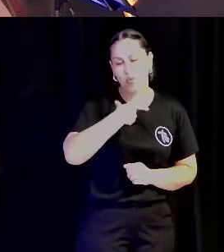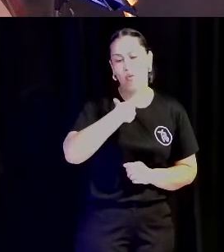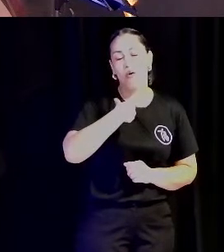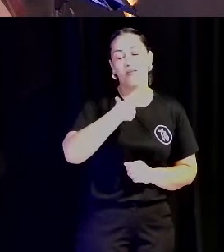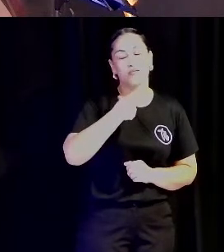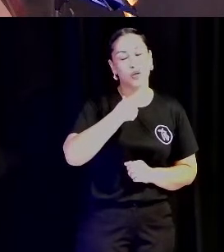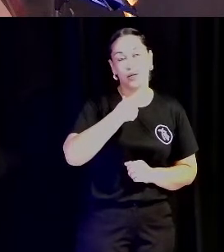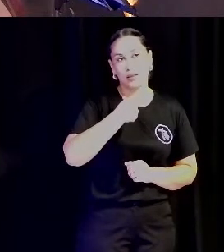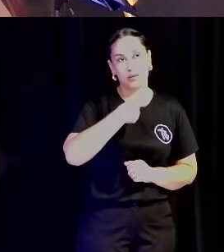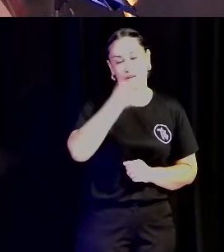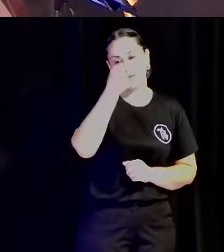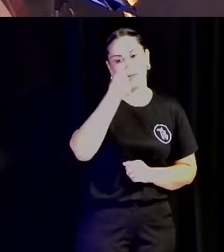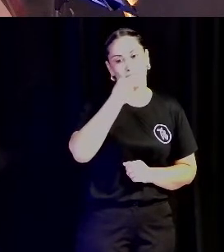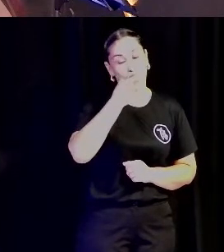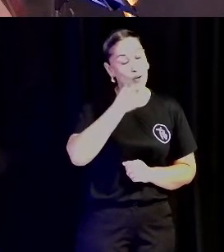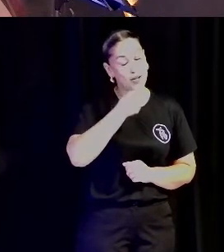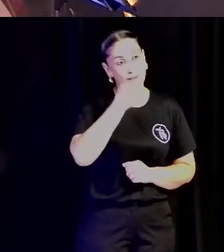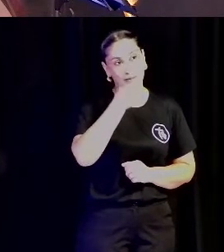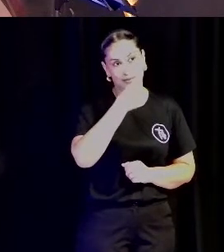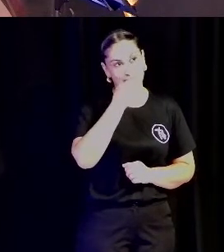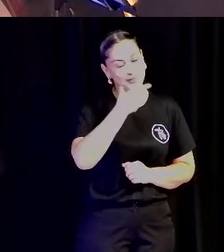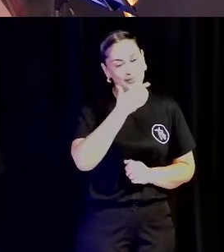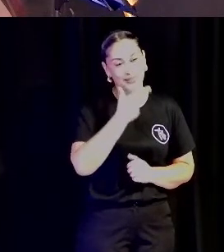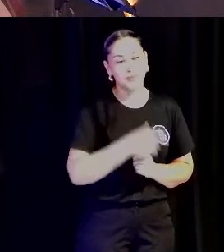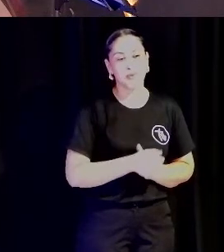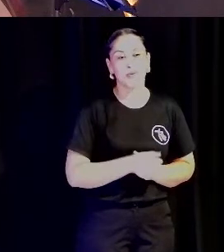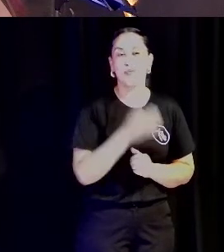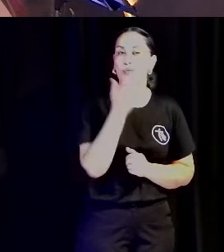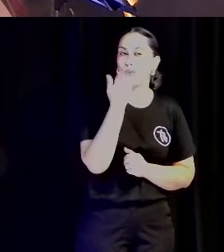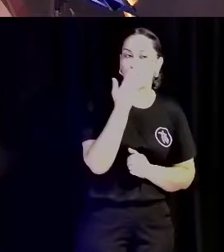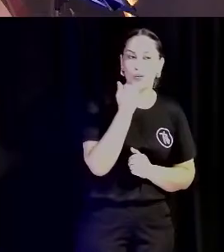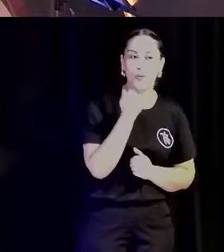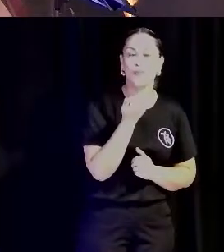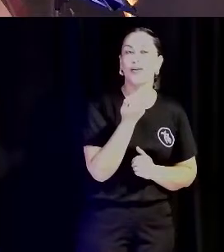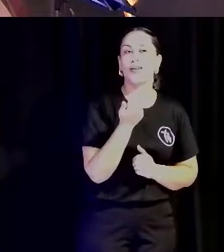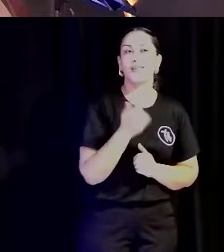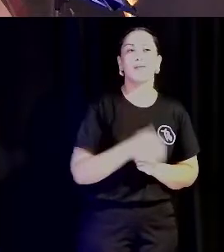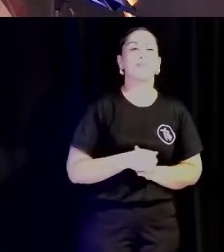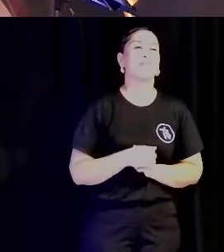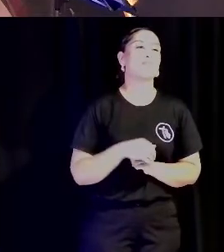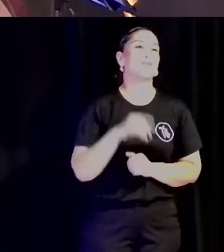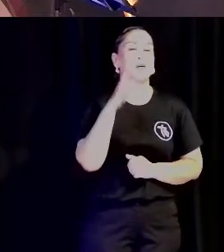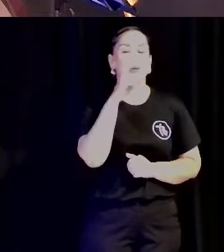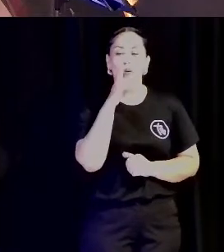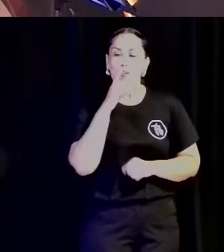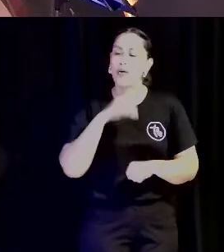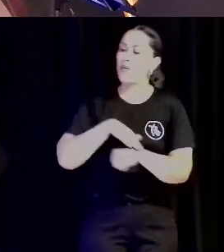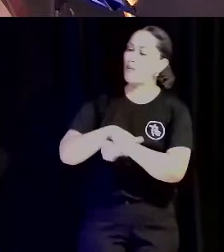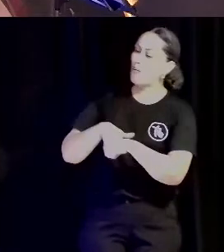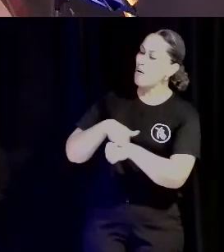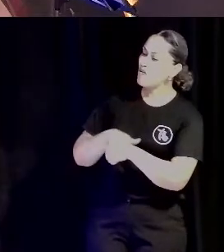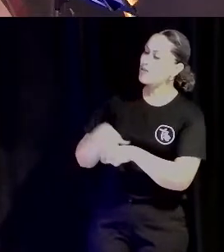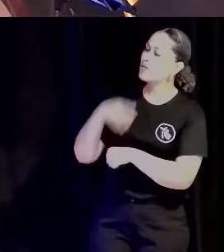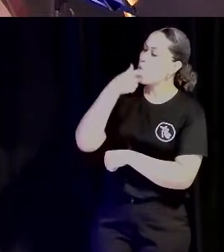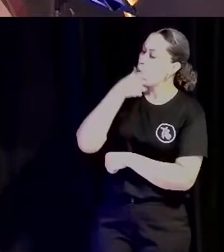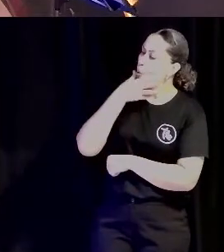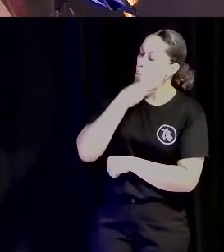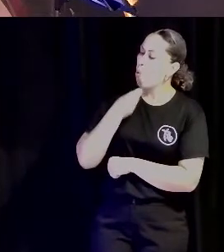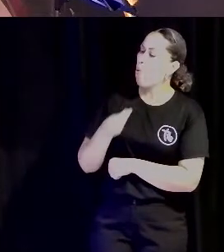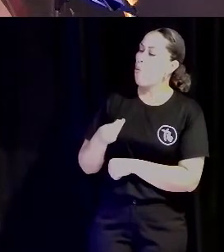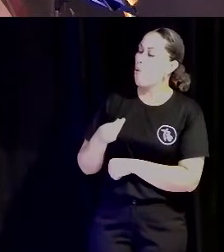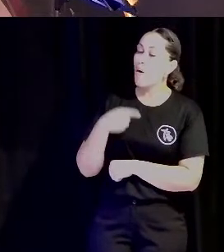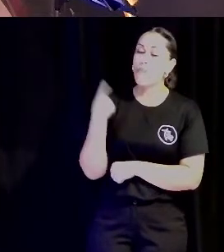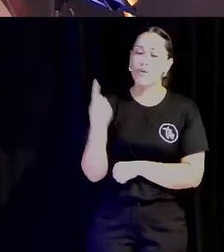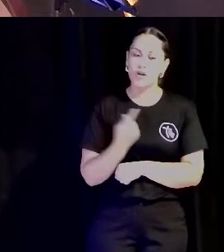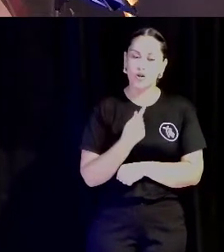E meu pai conversando com o entregador e nós ali um pouquinho mais afastados, porque as crianças